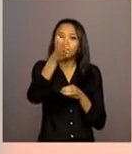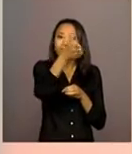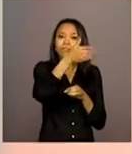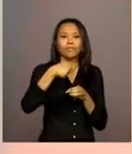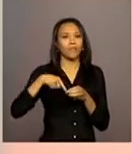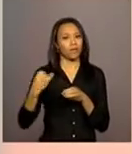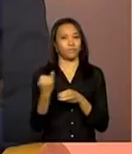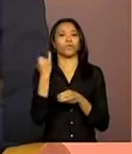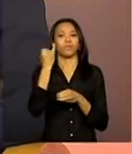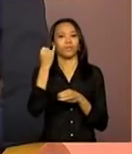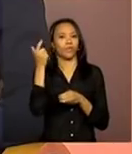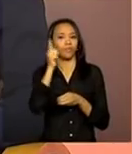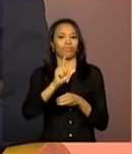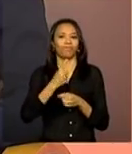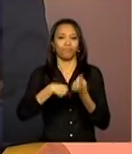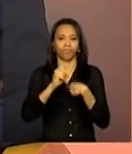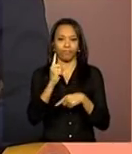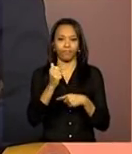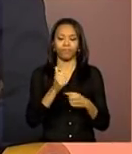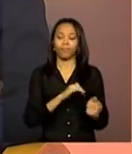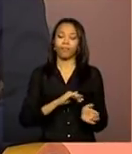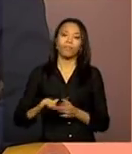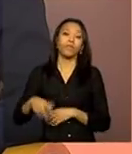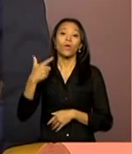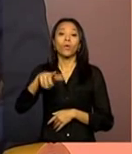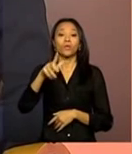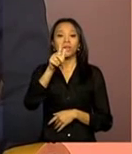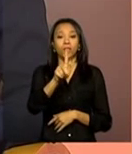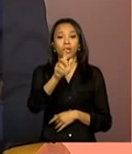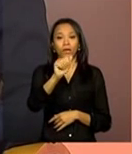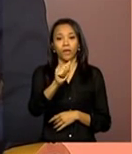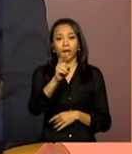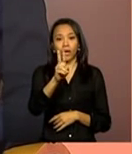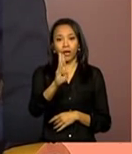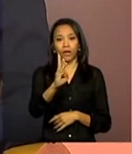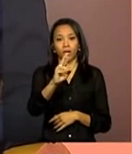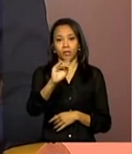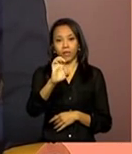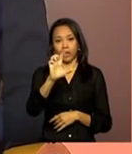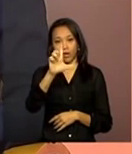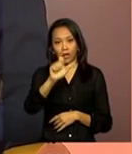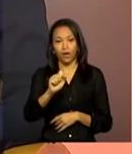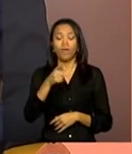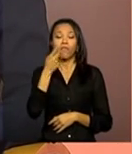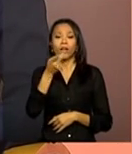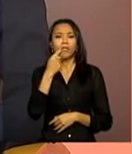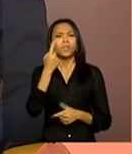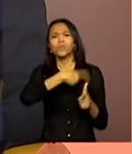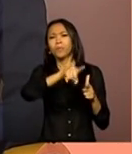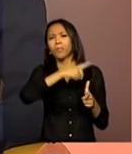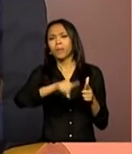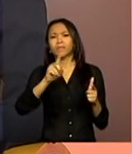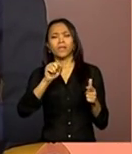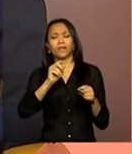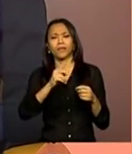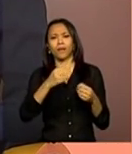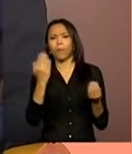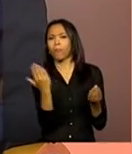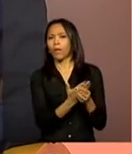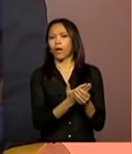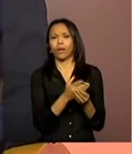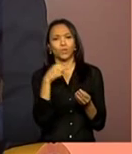suas Gabriela Sobreira pergunta em relação a demandas do Poder Judiciário como a equipe deve